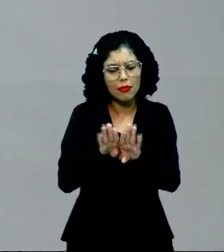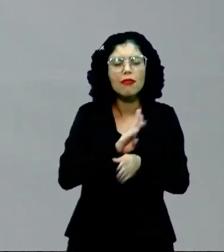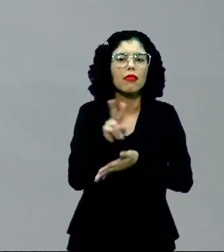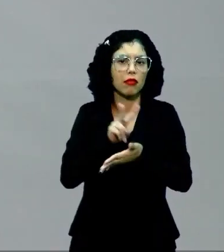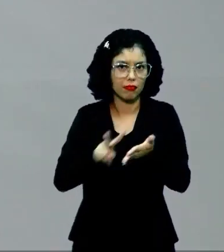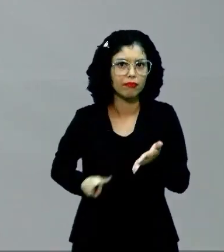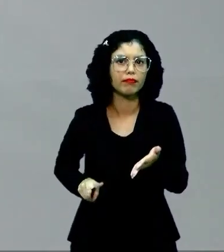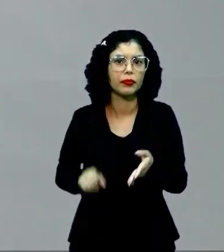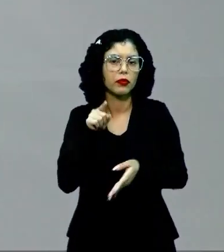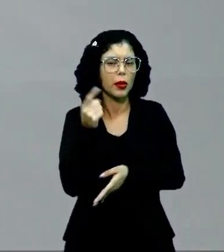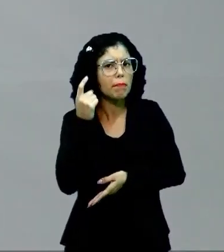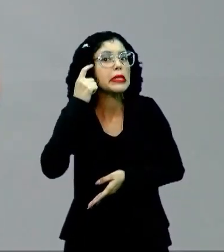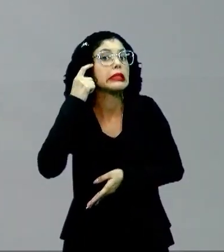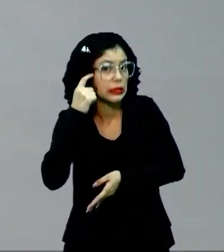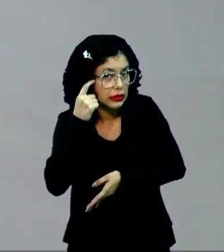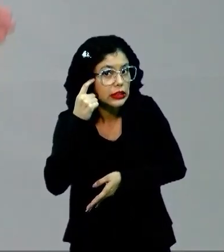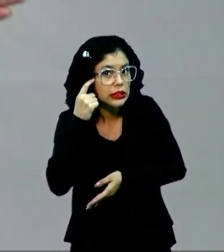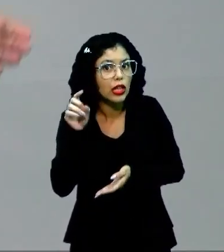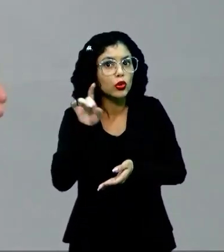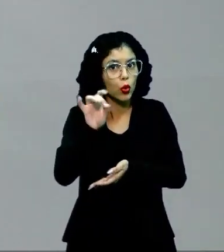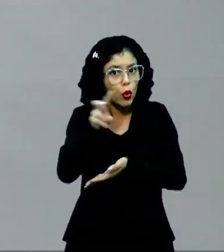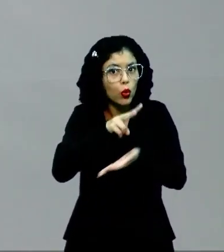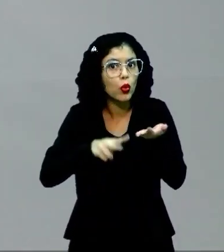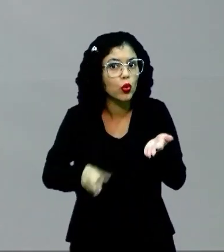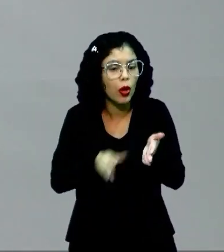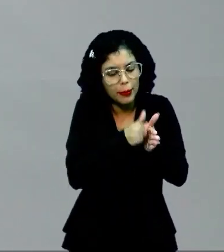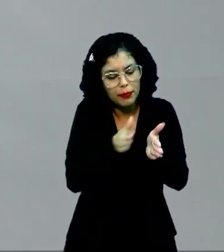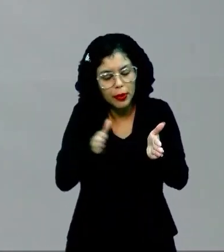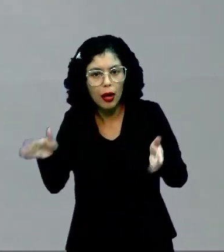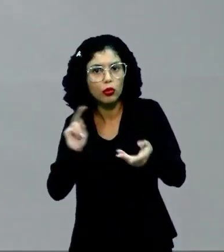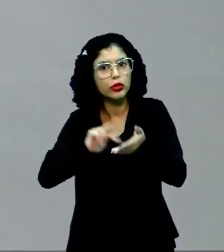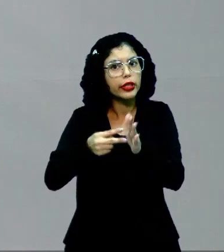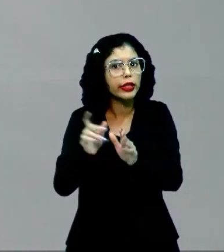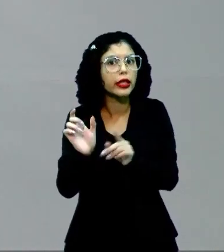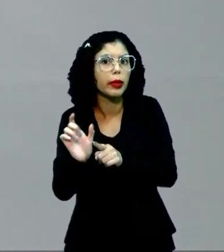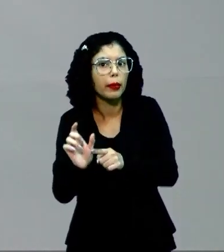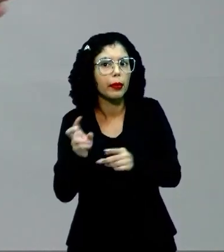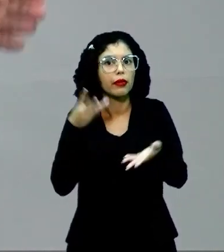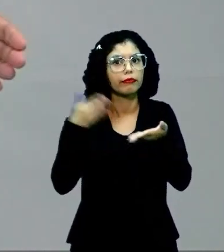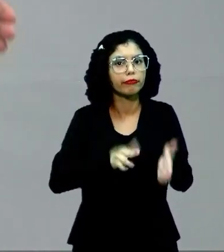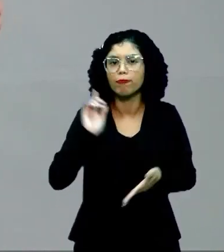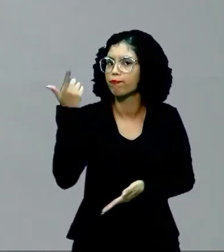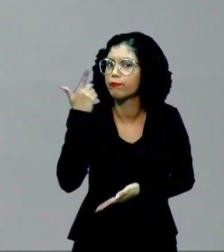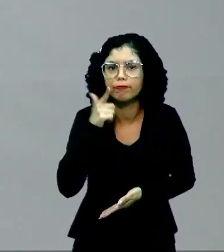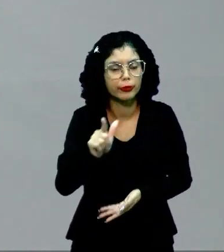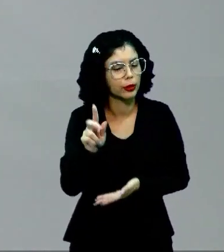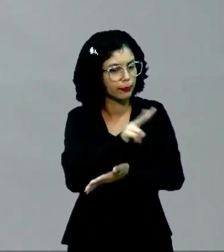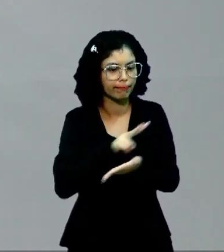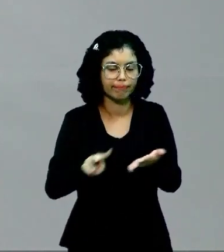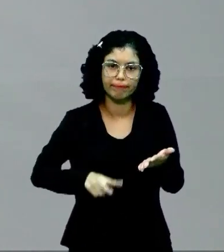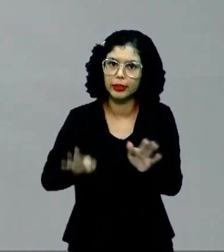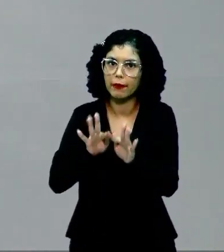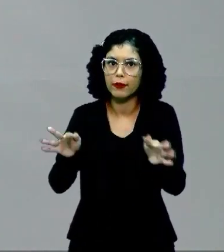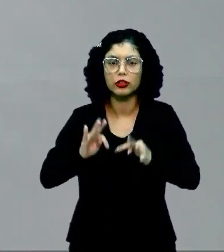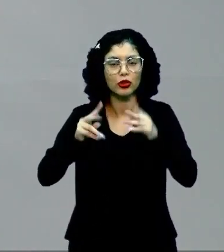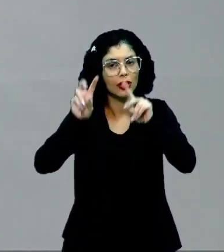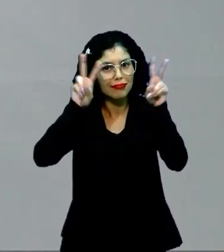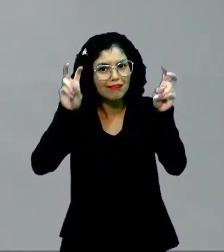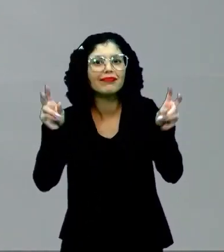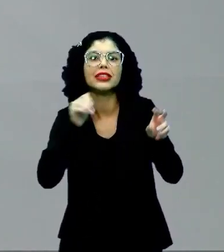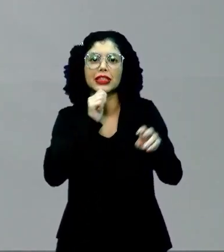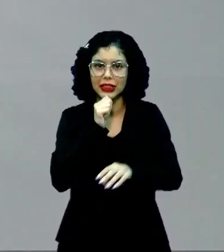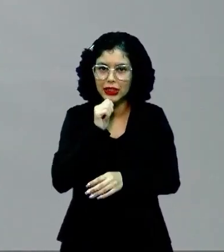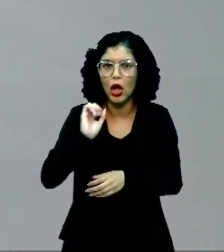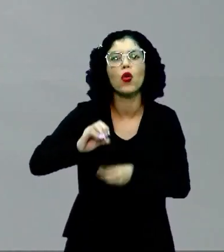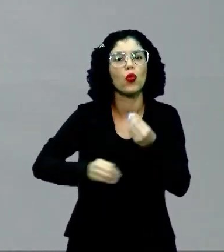leitura, né? Se você pensar que a leitura é só decodificar, você vai chegar lá e não vai conseguir ler a frase tema,